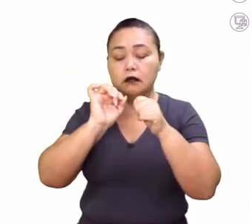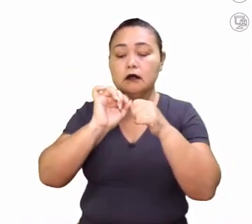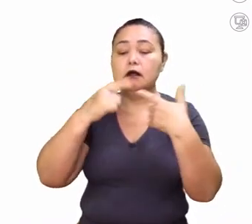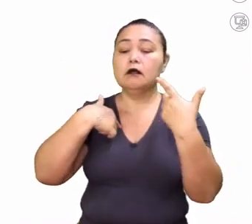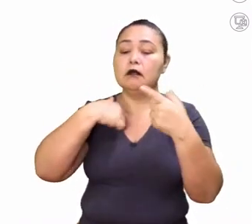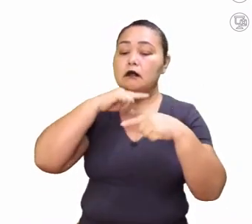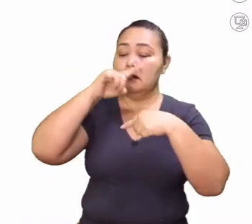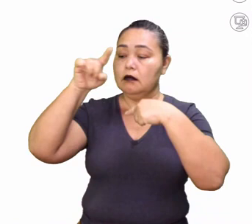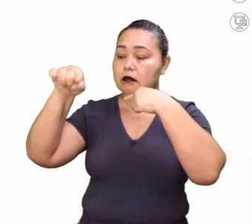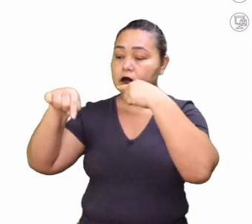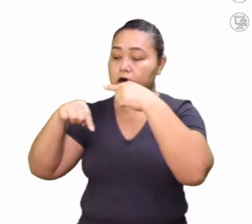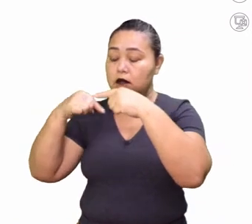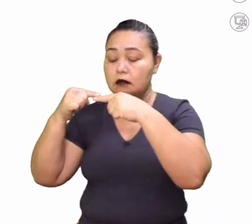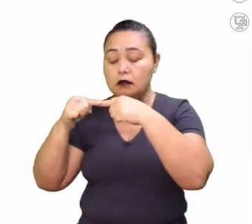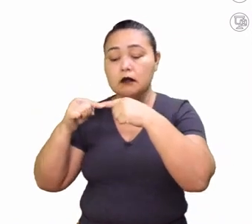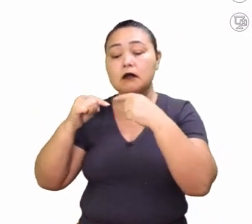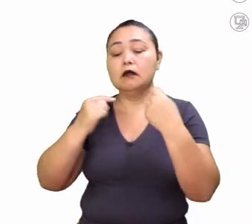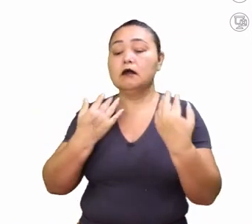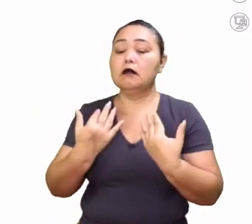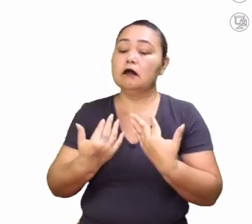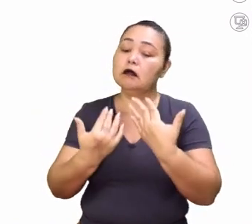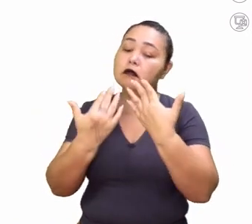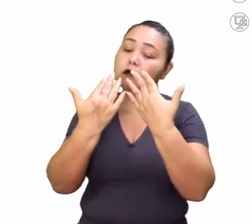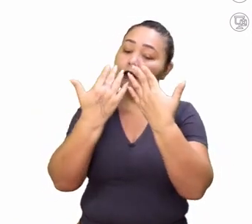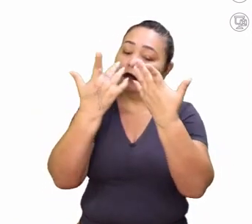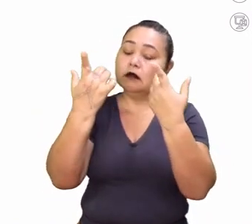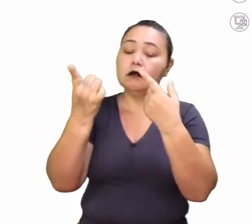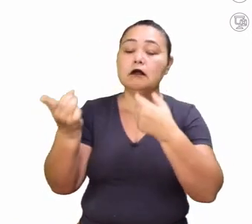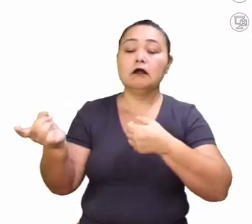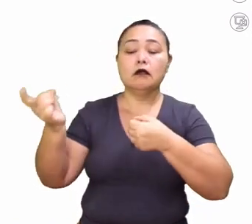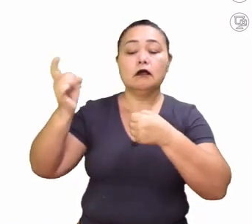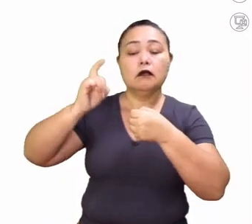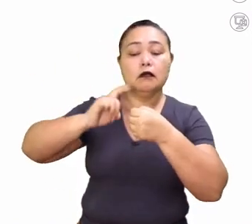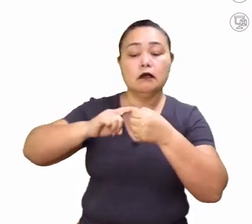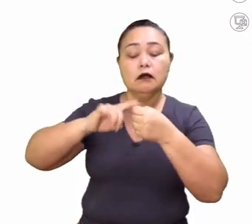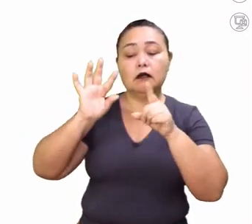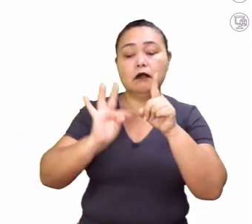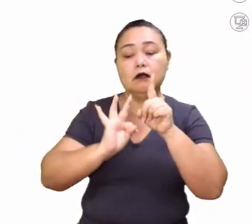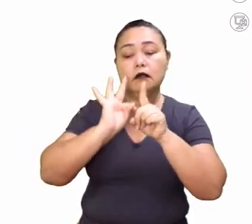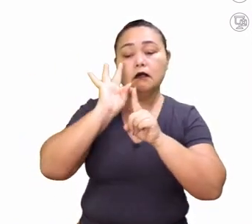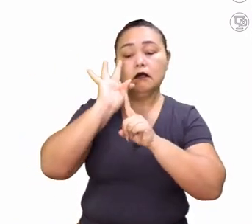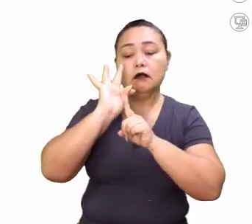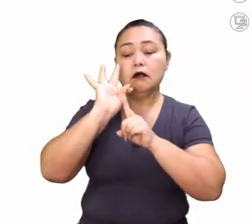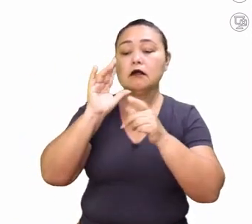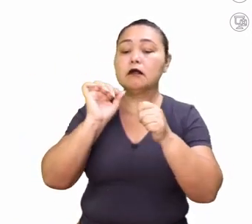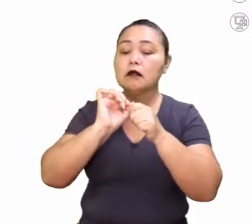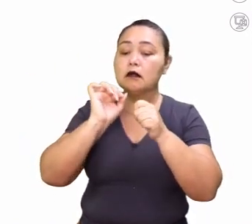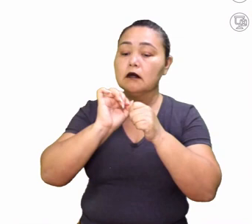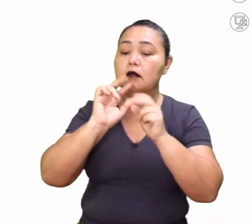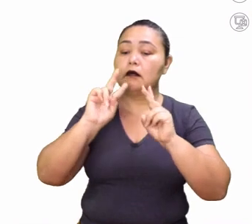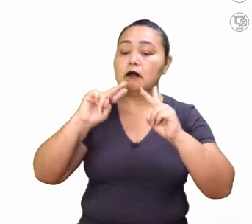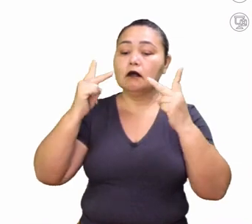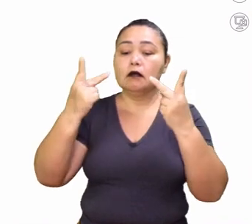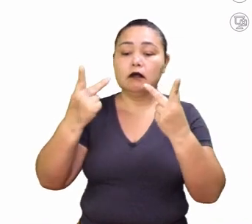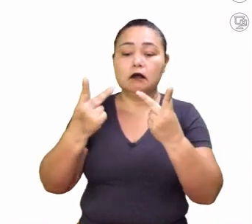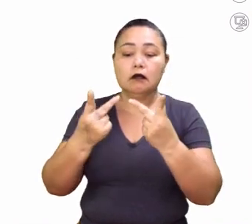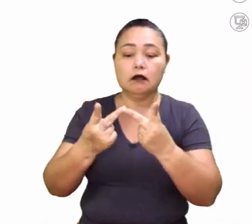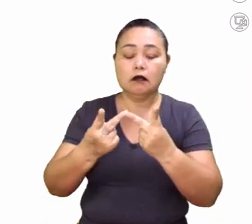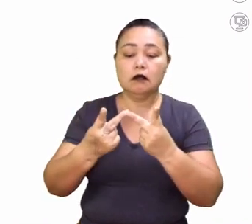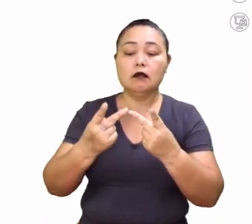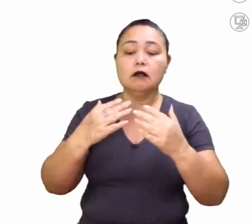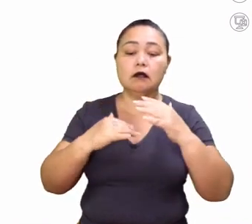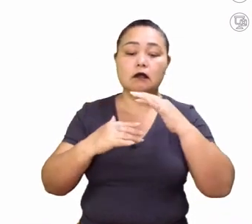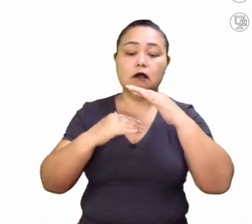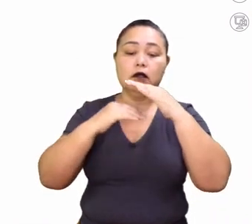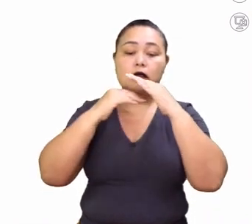pressão temperatura e volume Então você tem aqui uma pressão qualquer Inicial e nós temos aqui